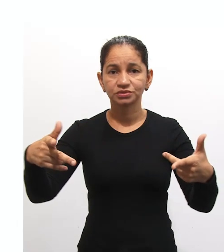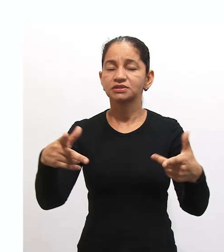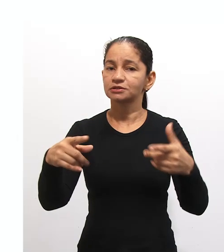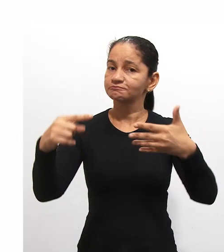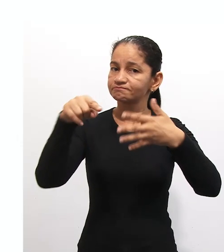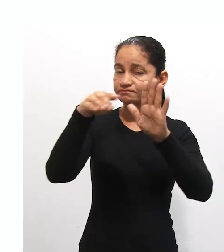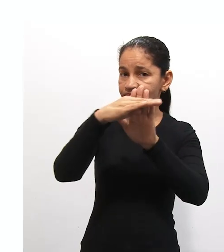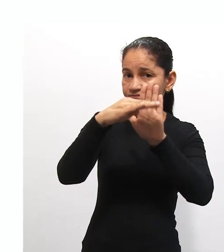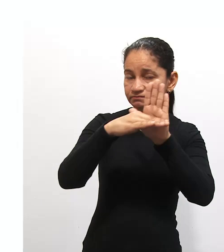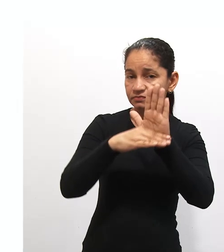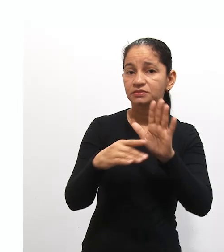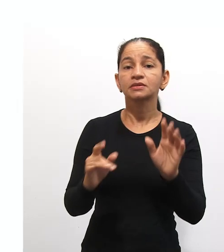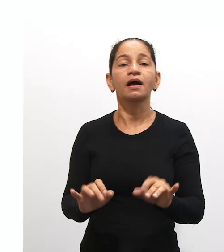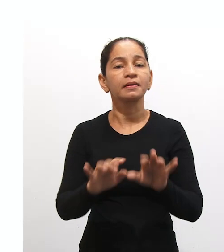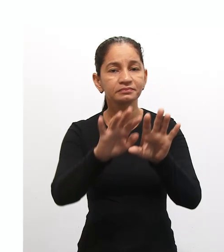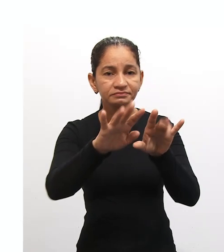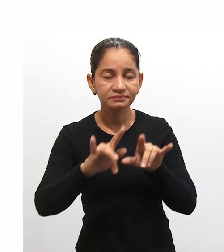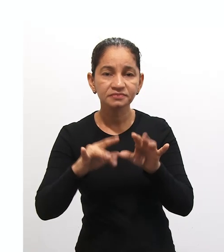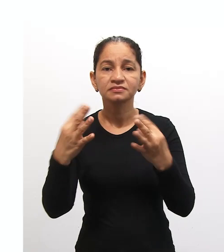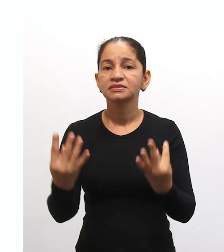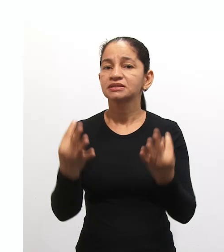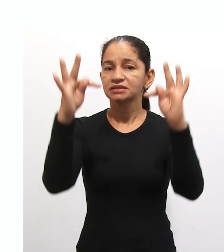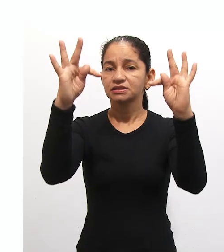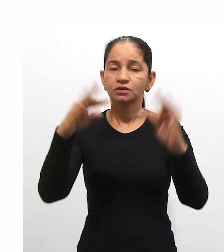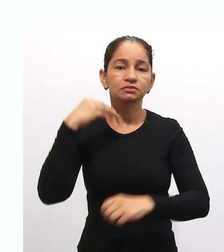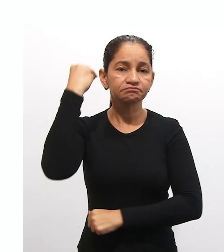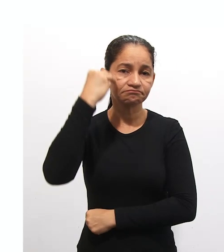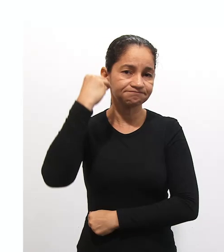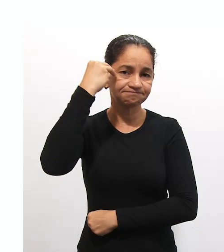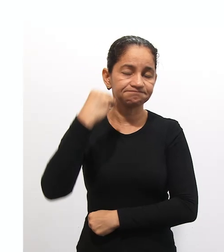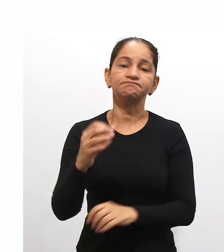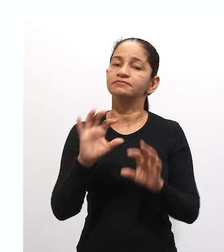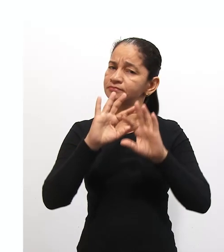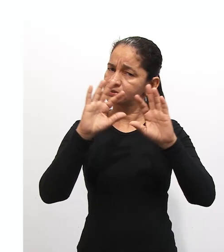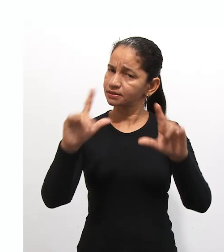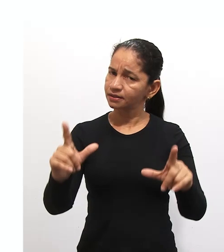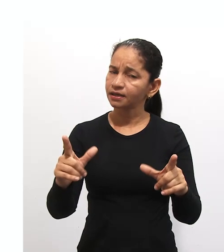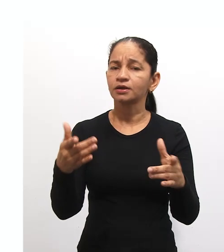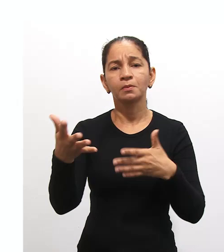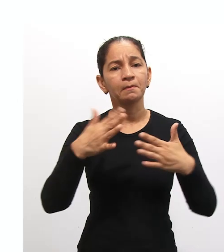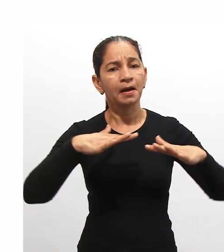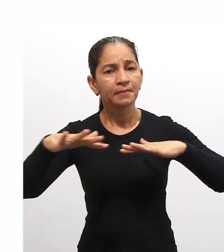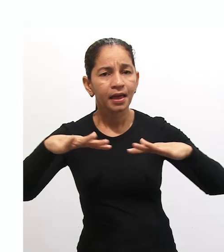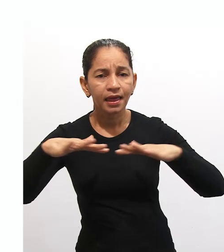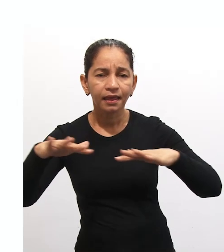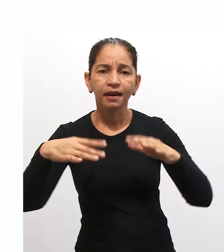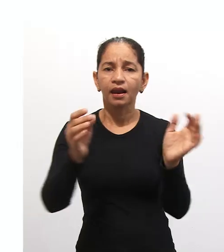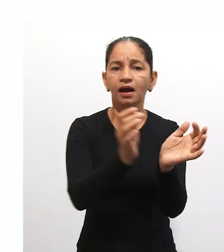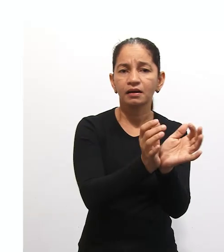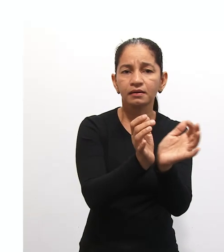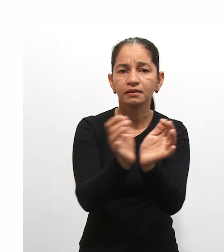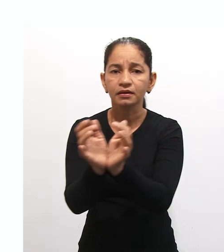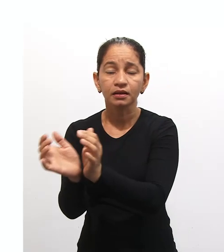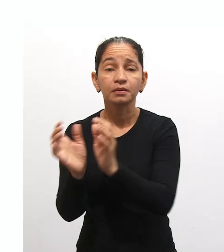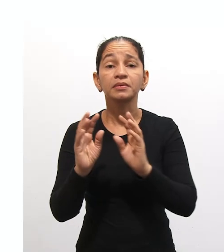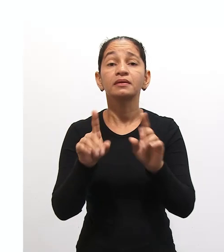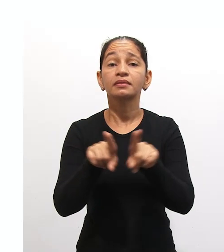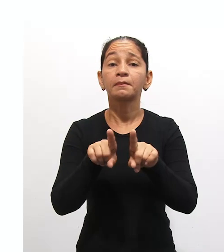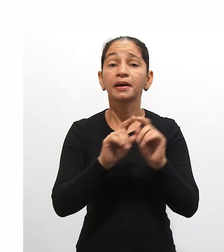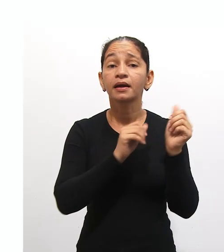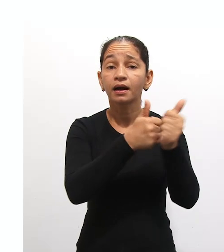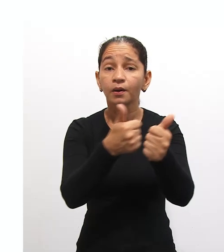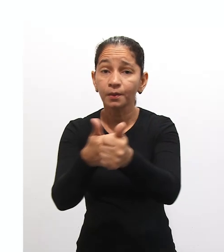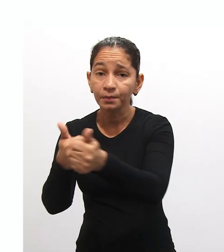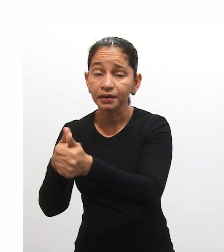competências, tá? A técnica digital e tecnológica, a fim de mobilizar as equipes e acompanhar esses